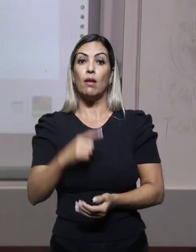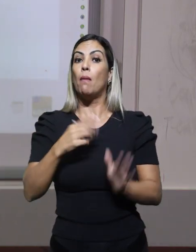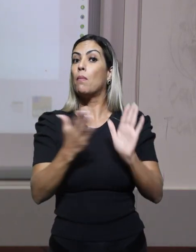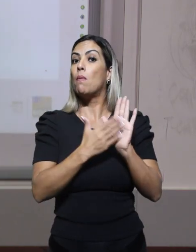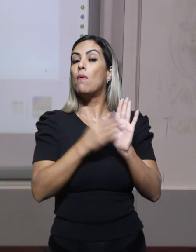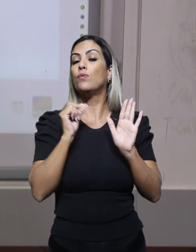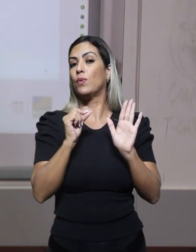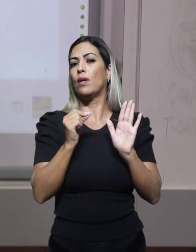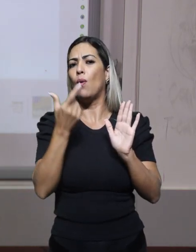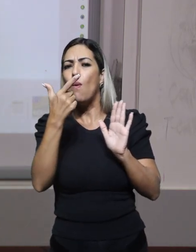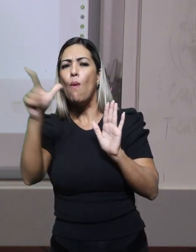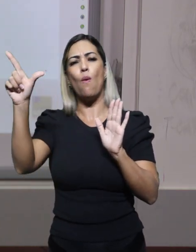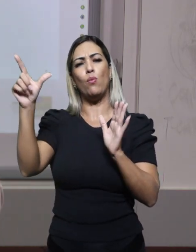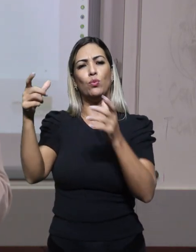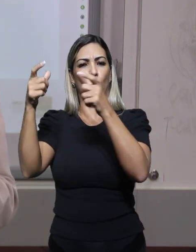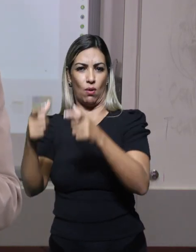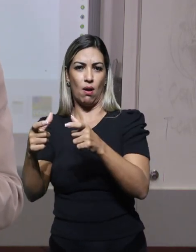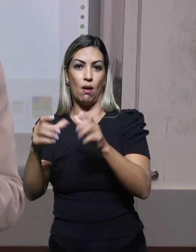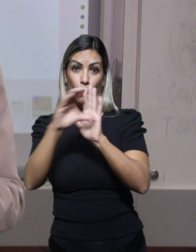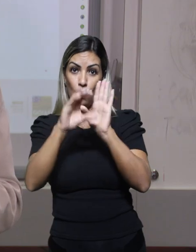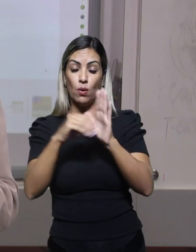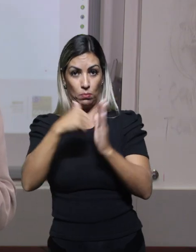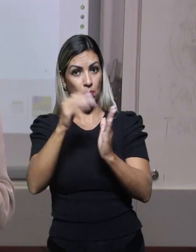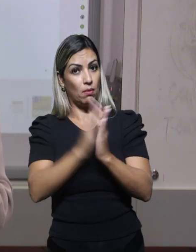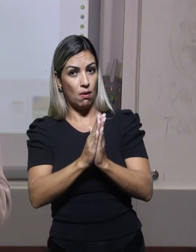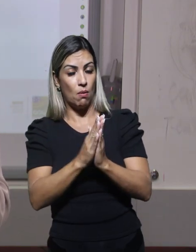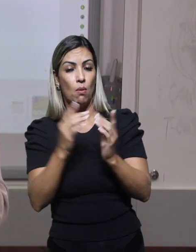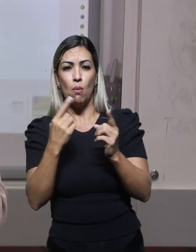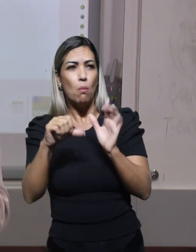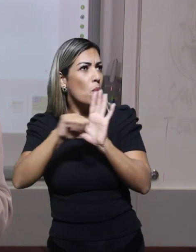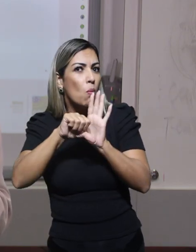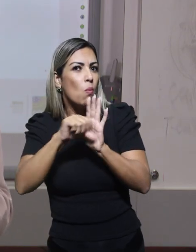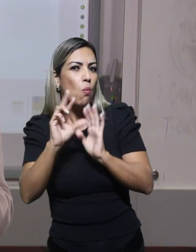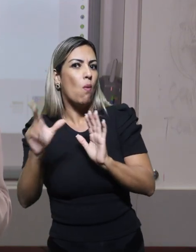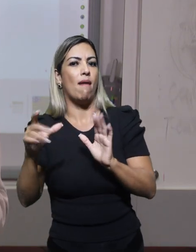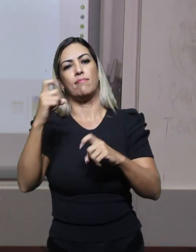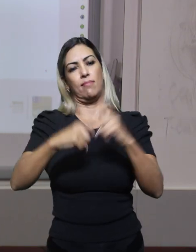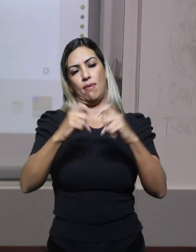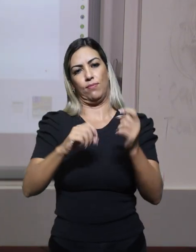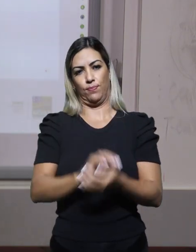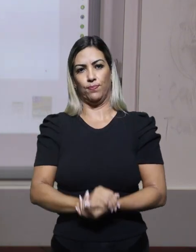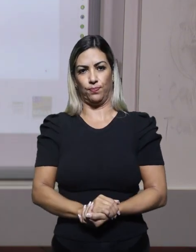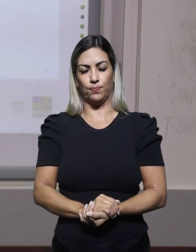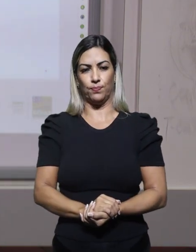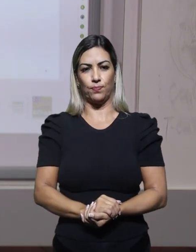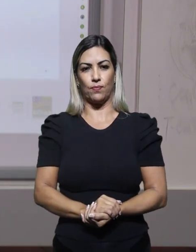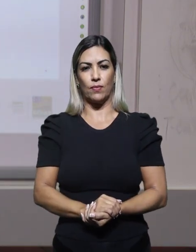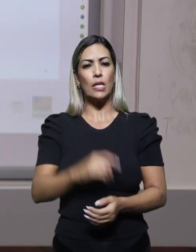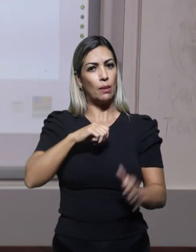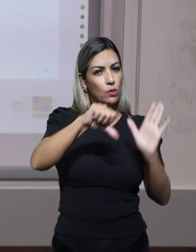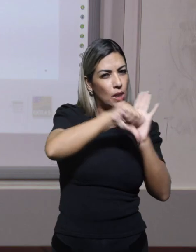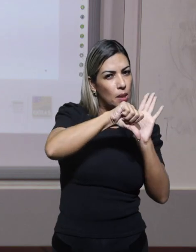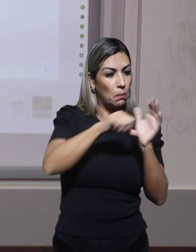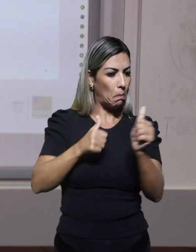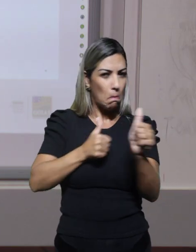estão previstos em outra seção do Código Penal, porque esses não são crimes sexuais. Nós temos o